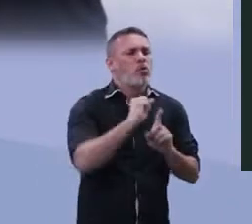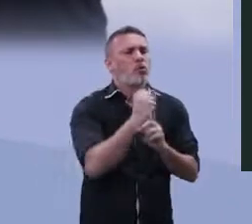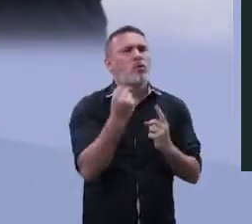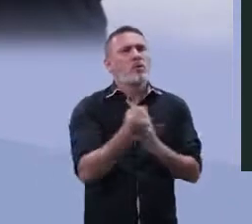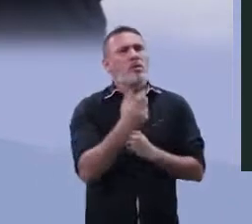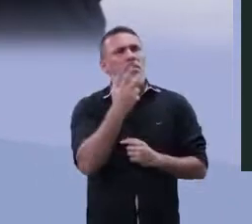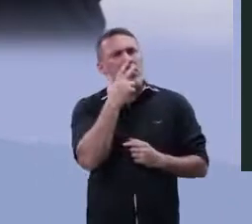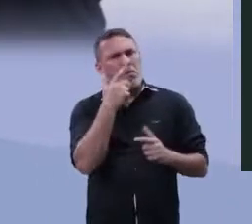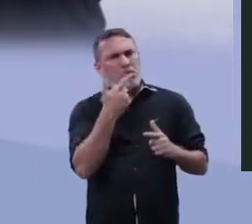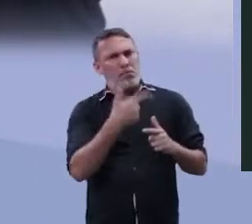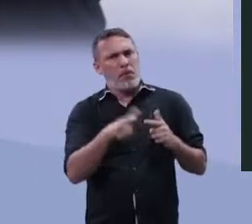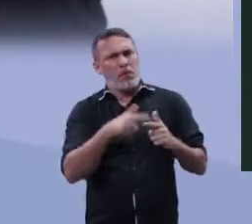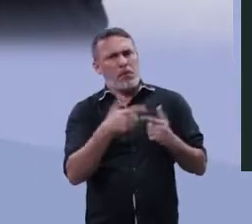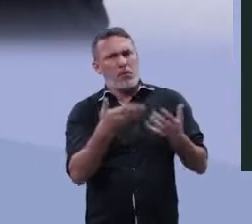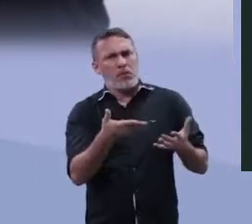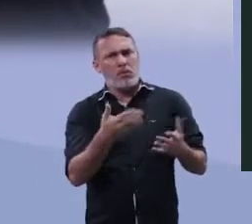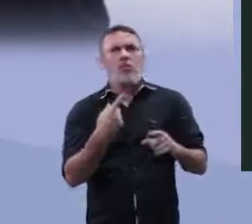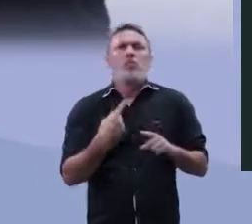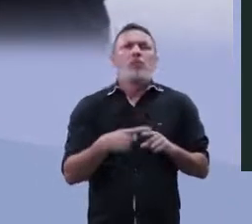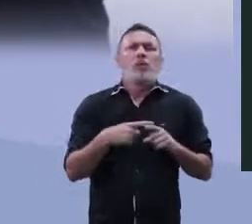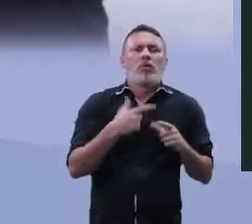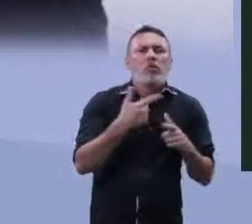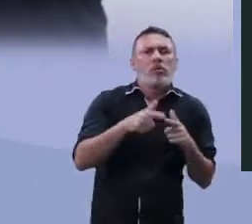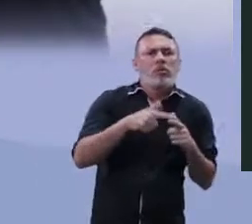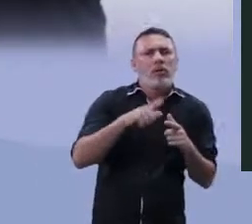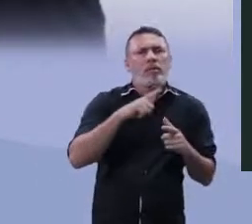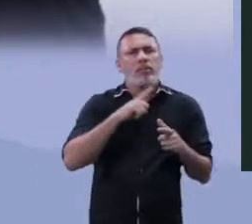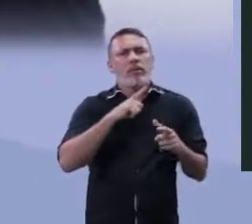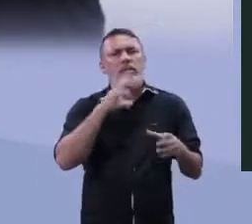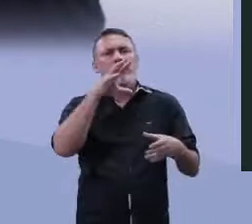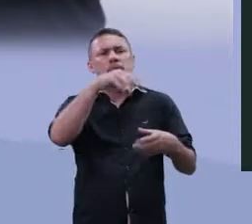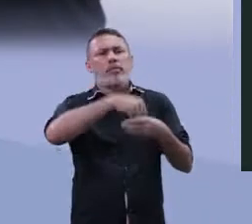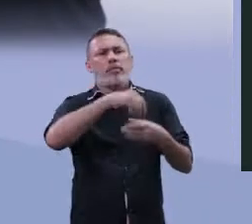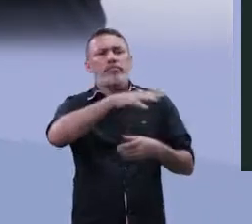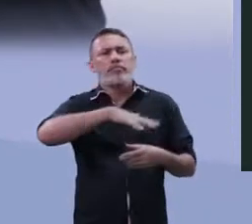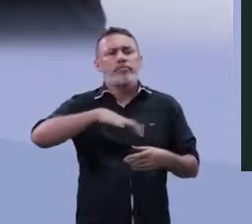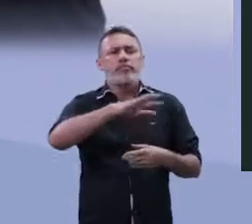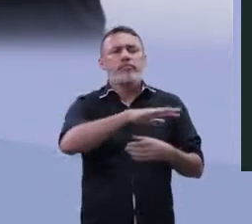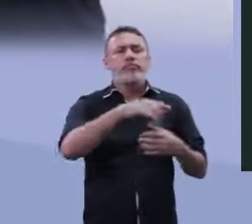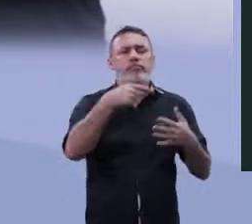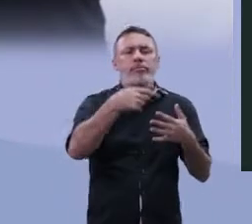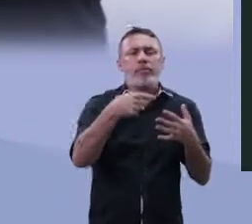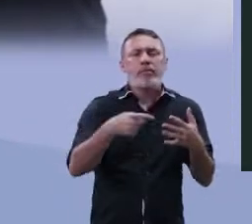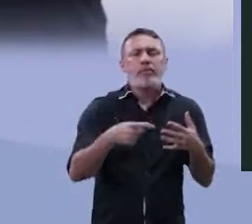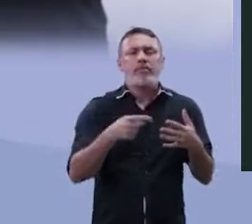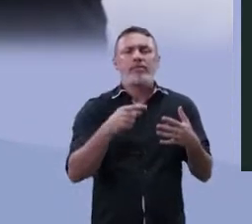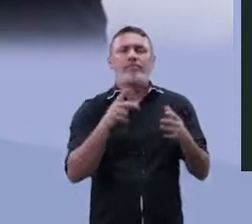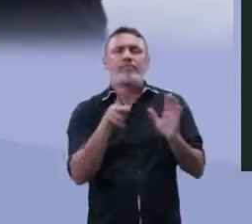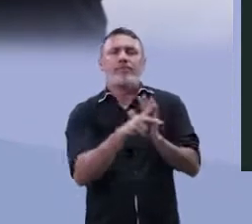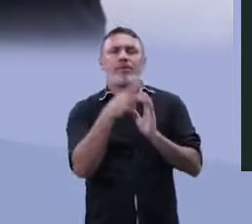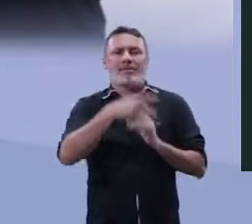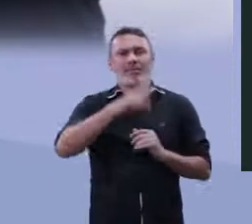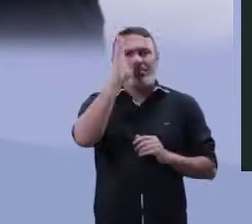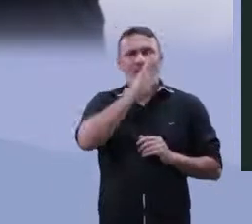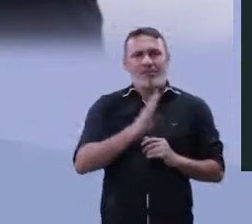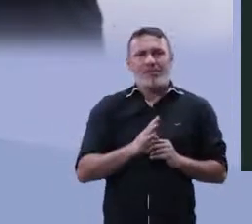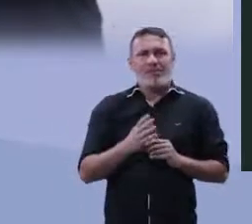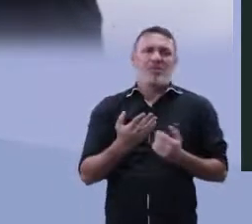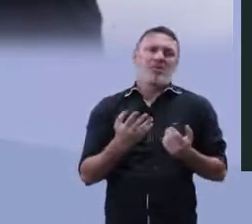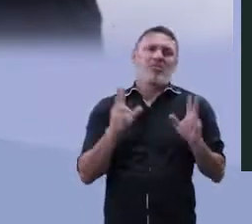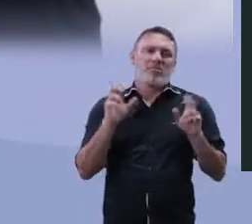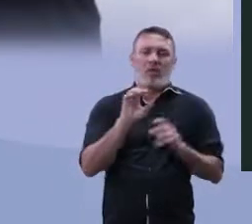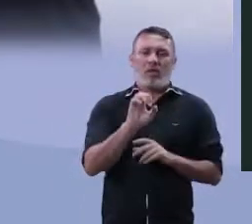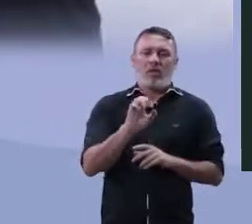brasileira se tornou um problema com a presença de elementos nacionais, né? Então, assim, os